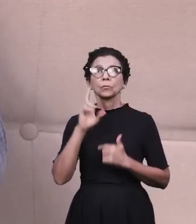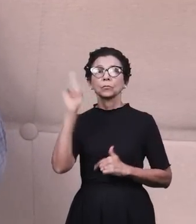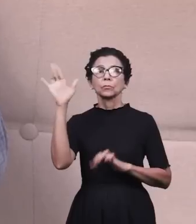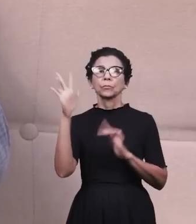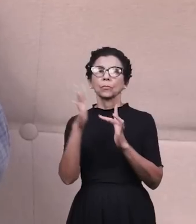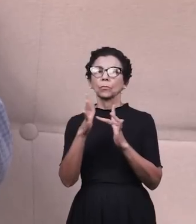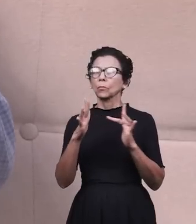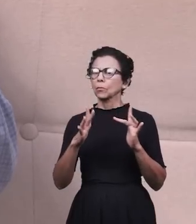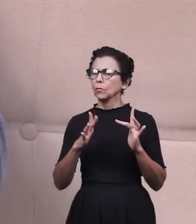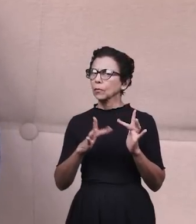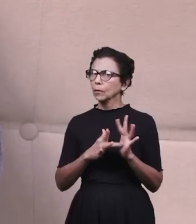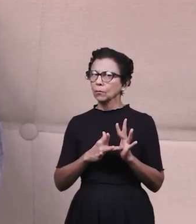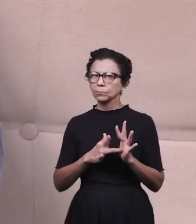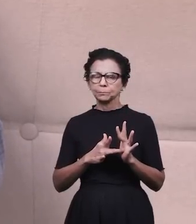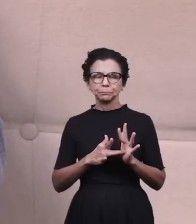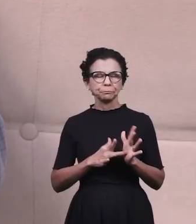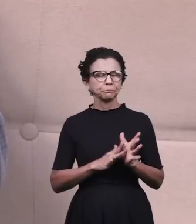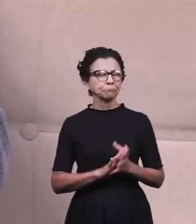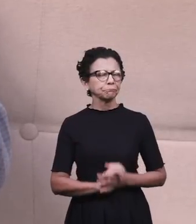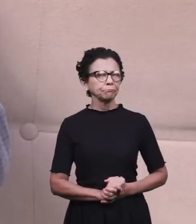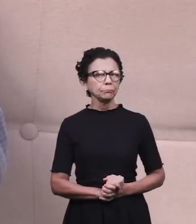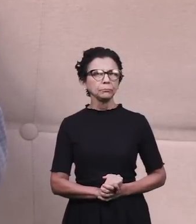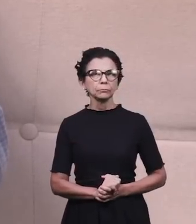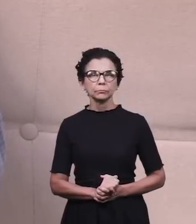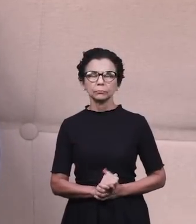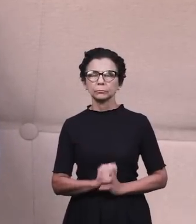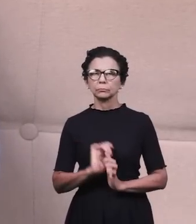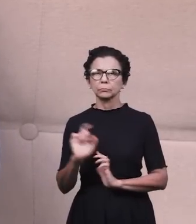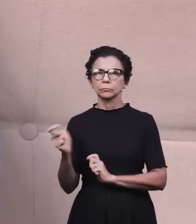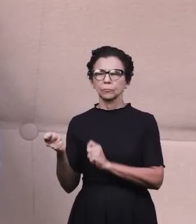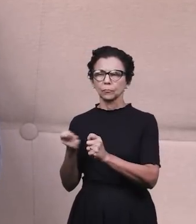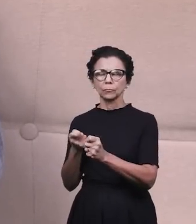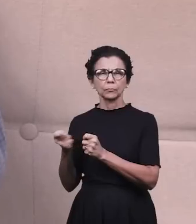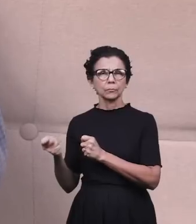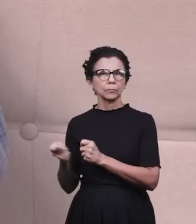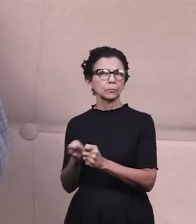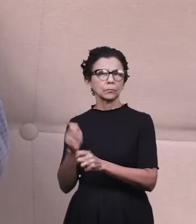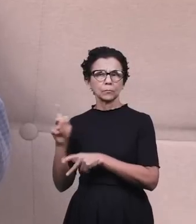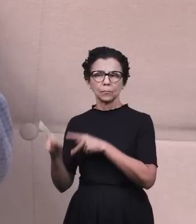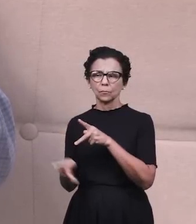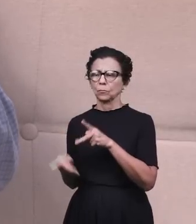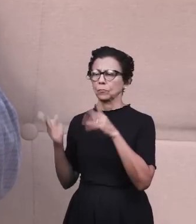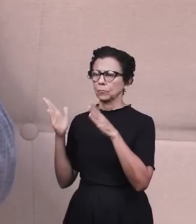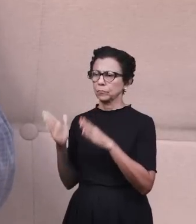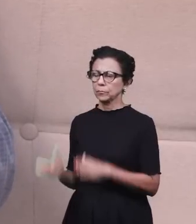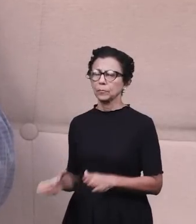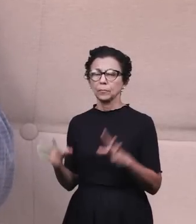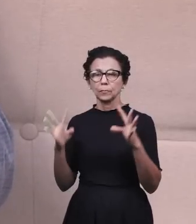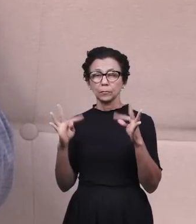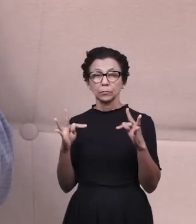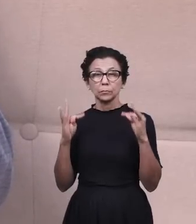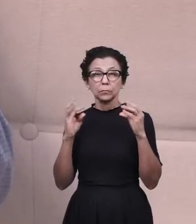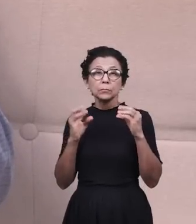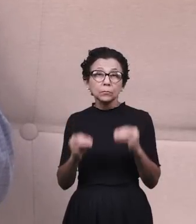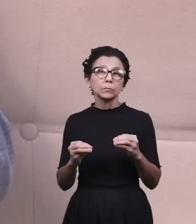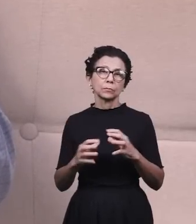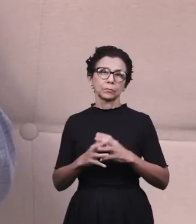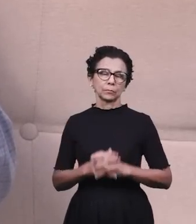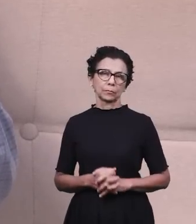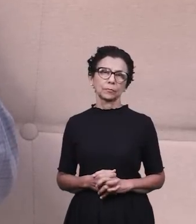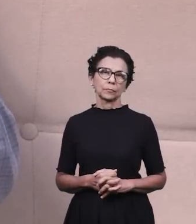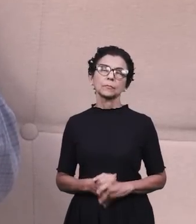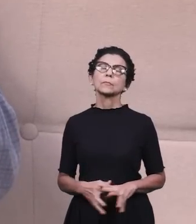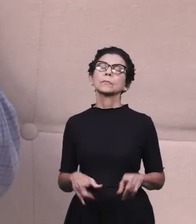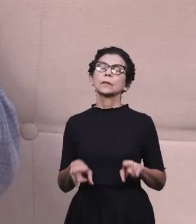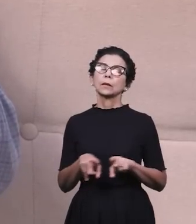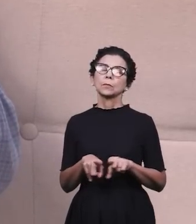governar inteiramente a igreja fiel em todos os aspectos,